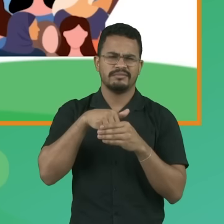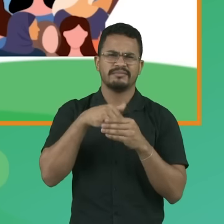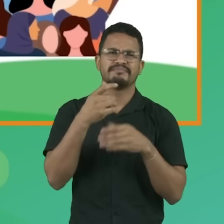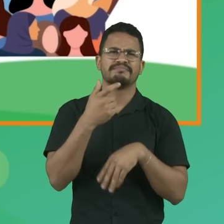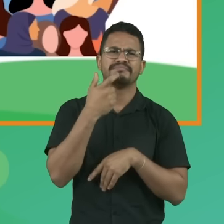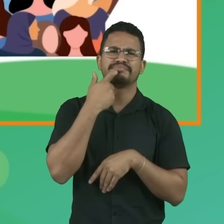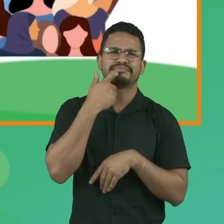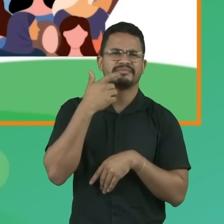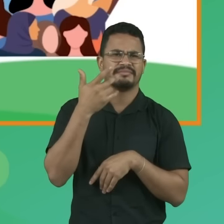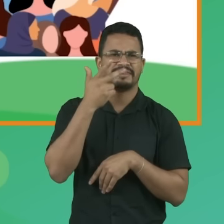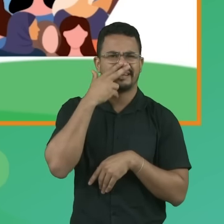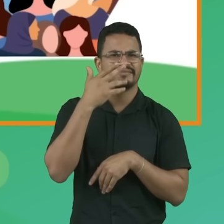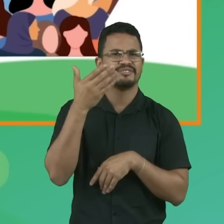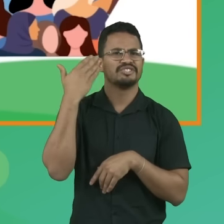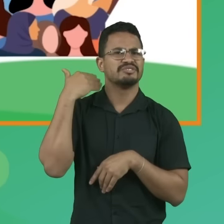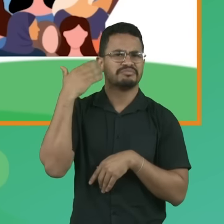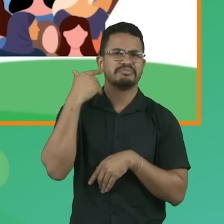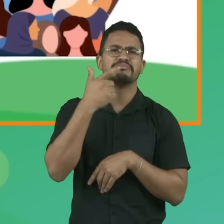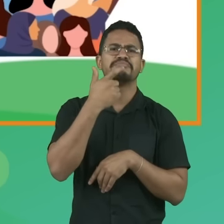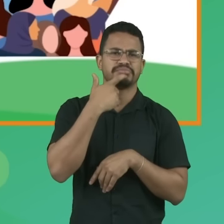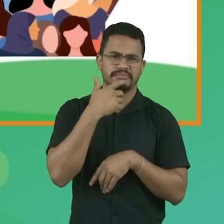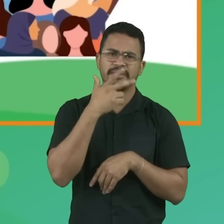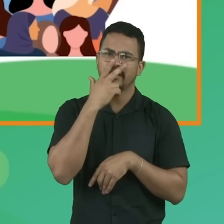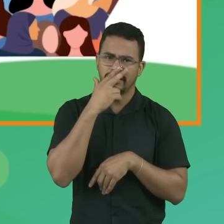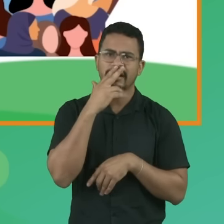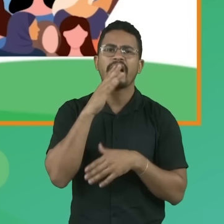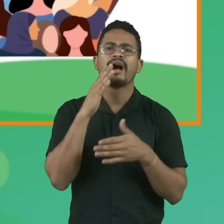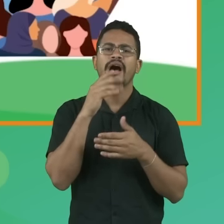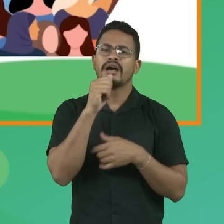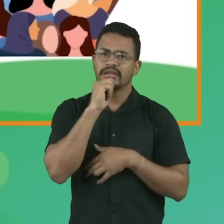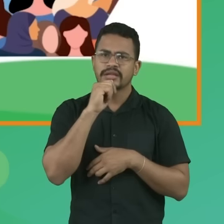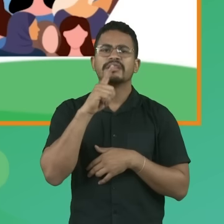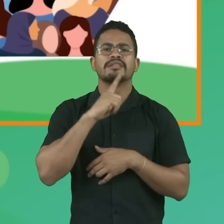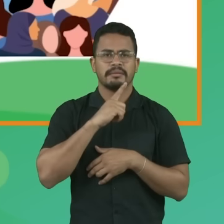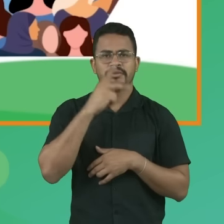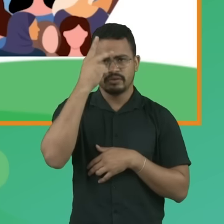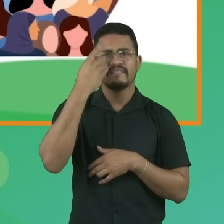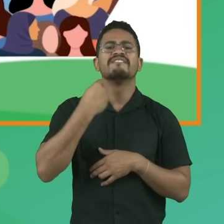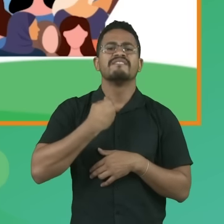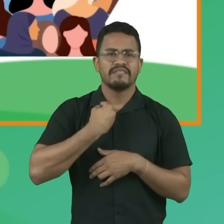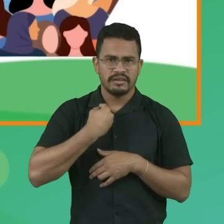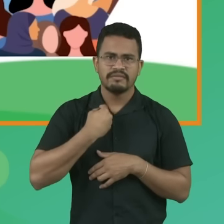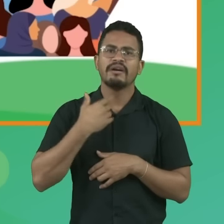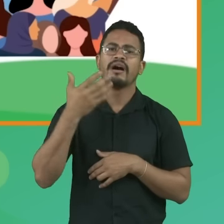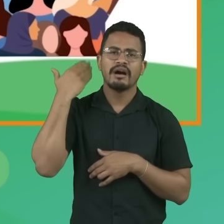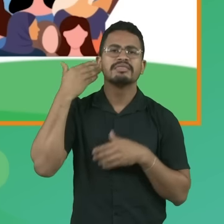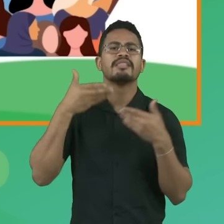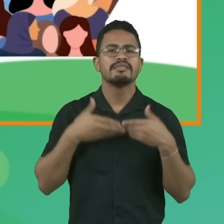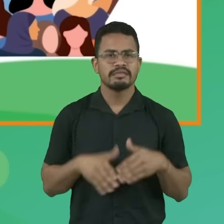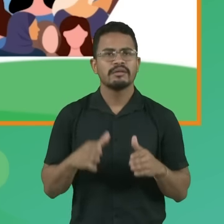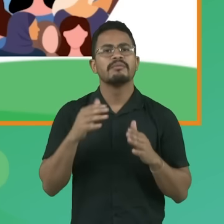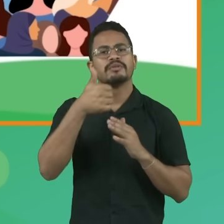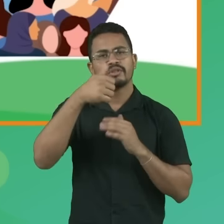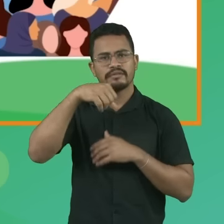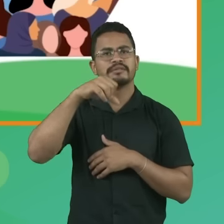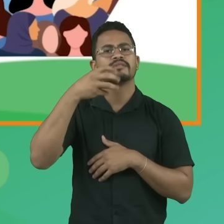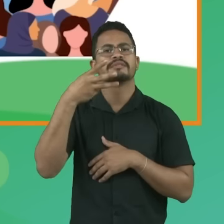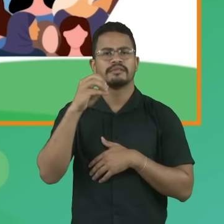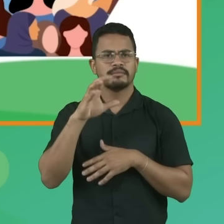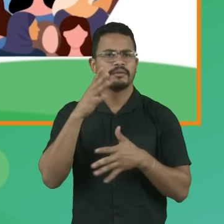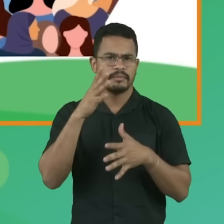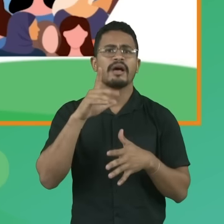30 foi um dia desses, né? Ainda existem aí pessoas que nasceram nessa década, vivas, né? E pensar que